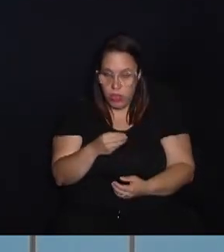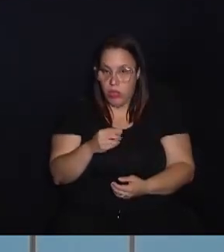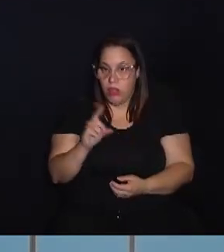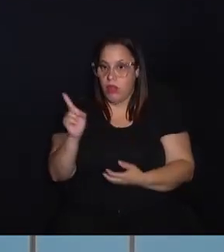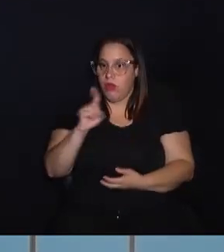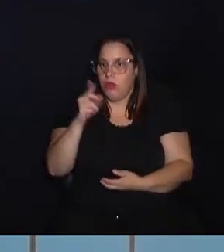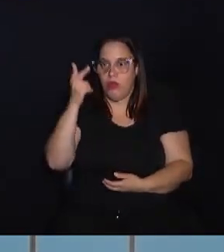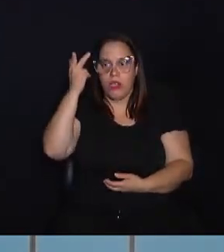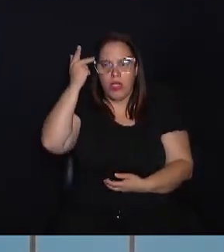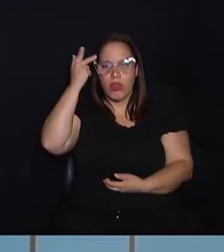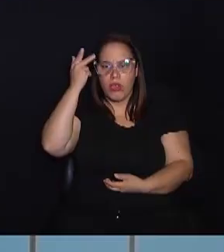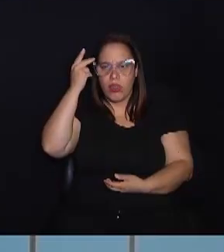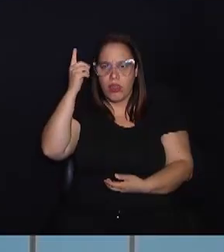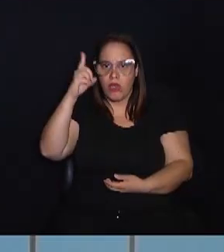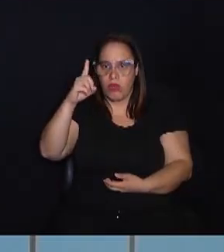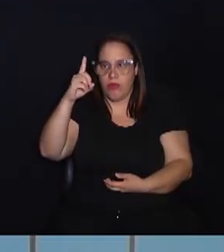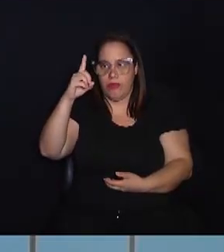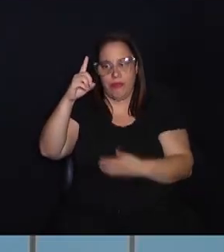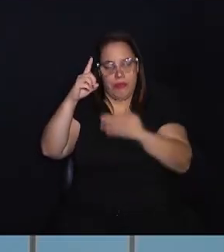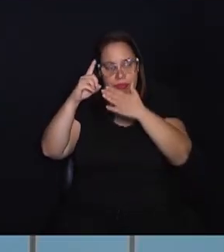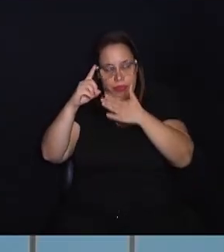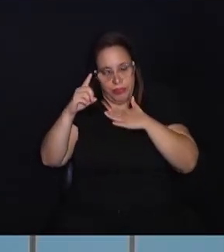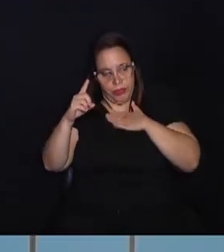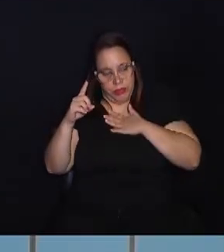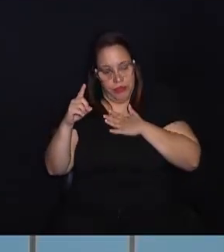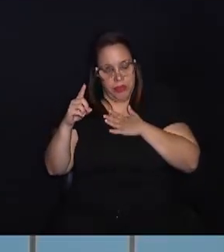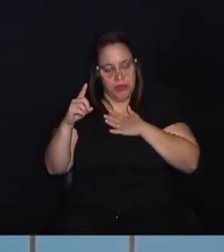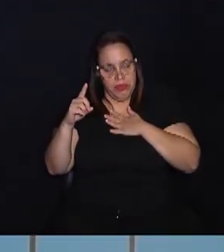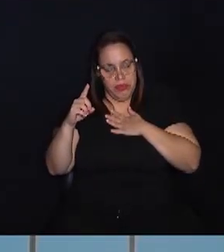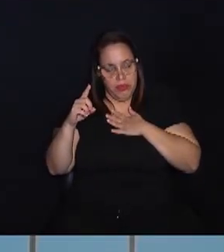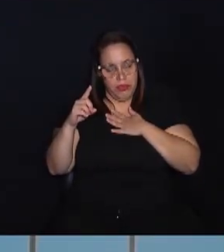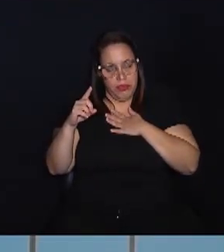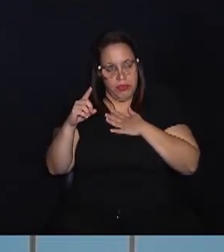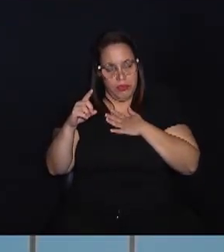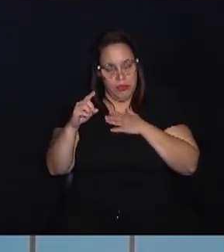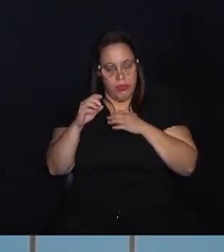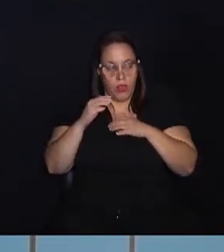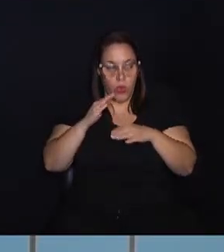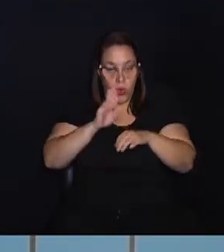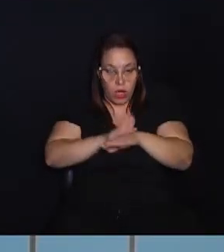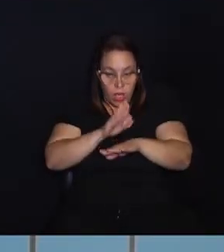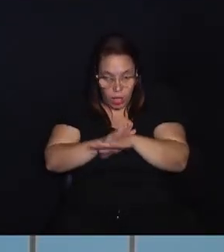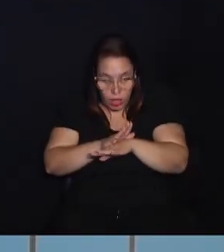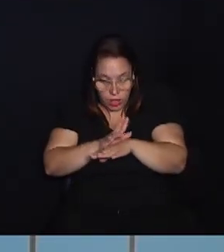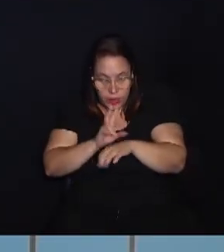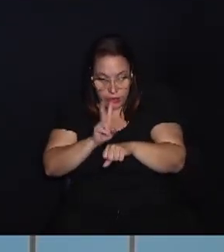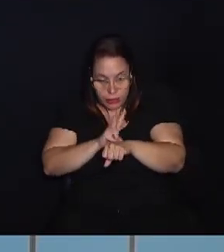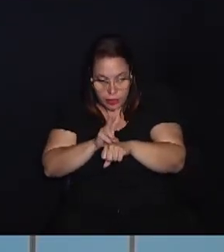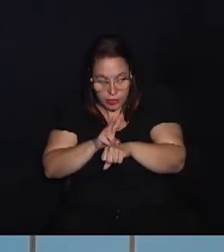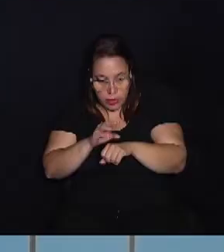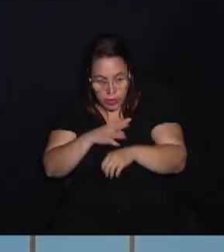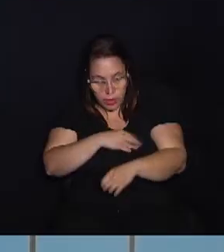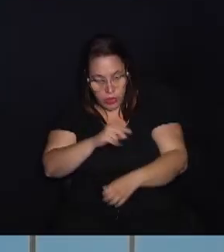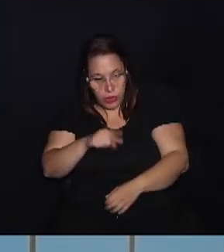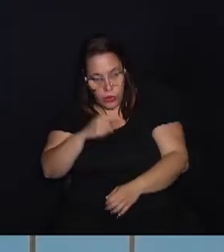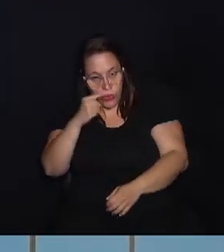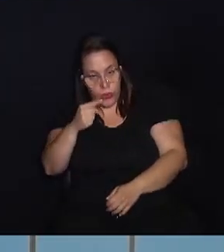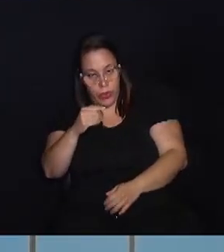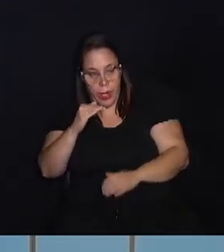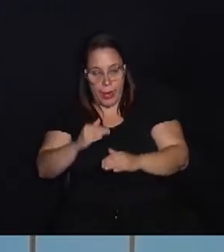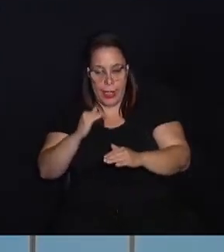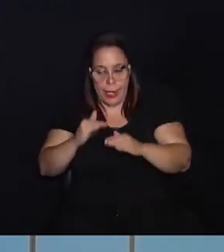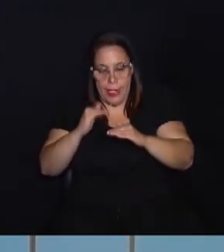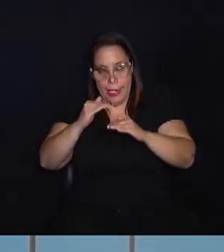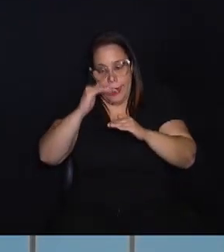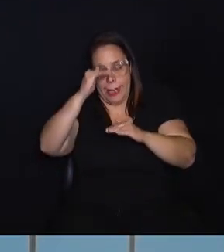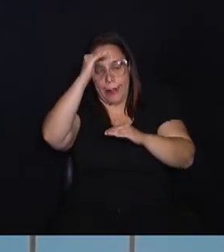coisa natural. Deus te dá uma natureza de você cuidar dos teus filhos, mas existem outras habilidades que você precisa desenvolver.